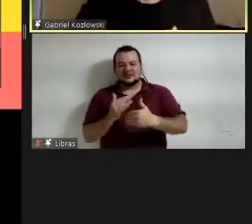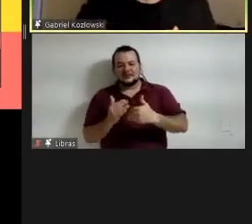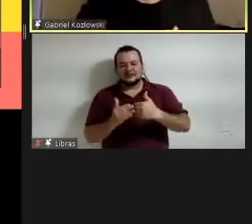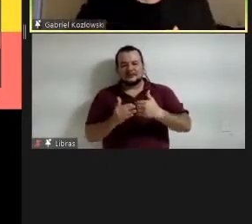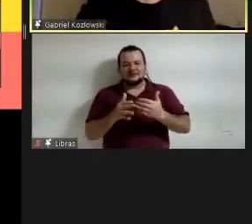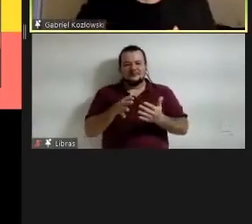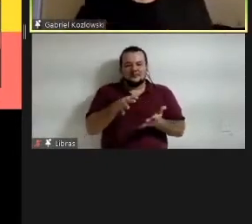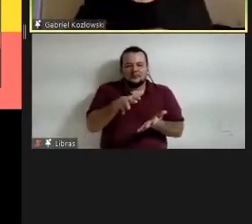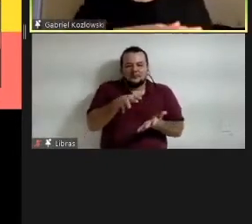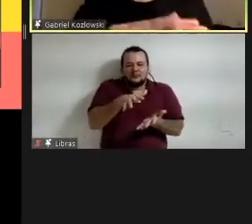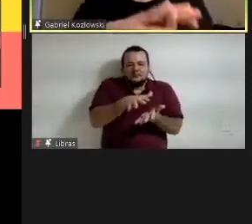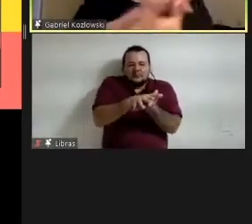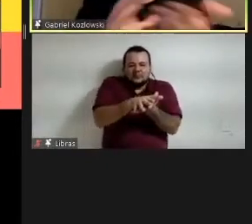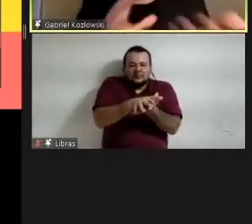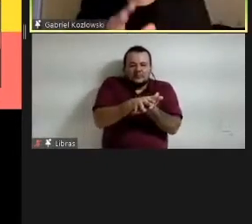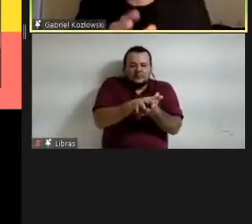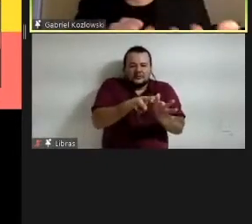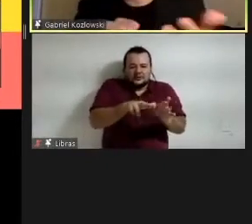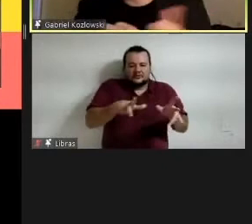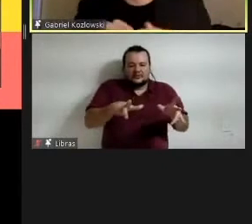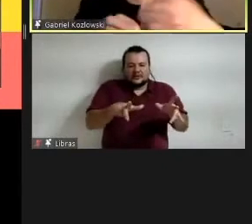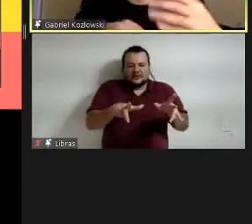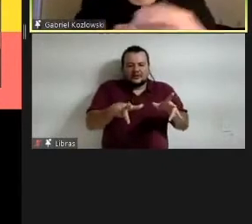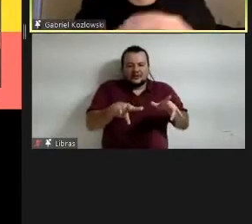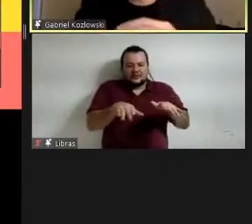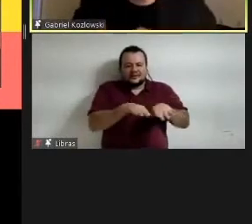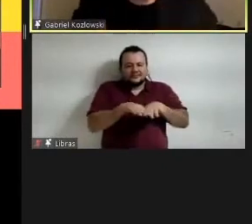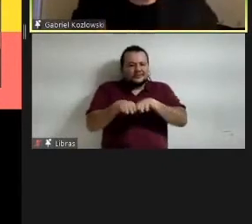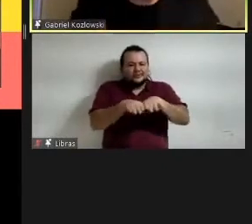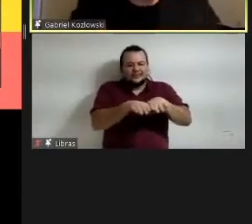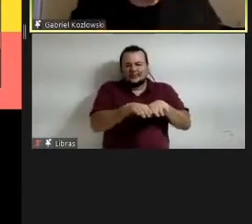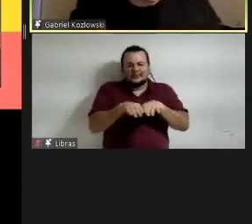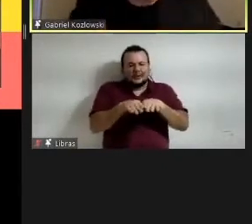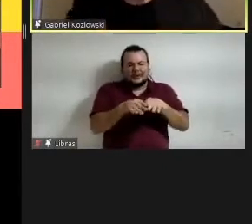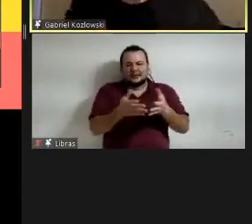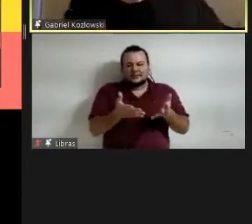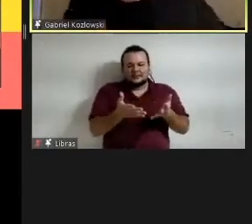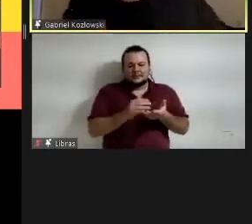achatamento de diferenças, é um processo de homogeneização, um processo de